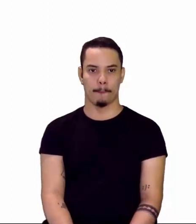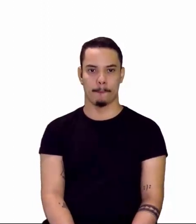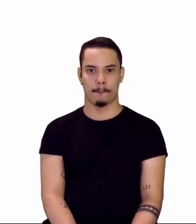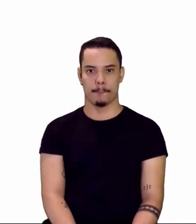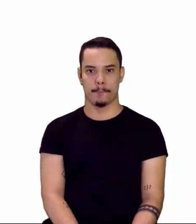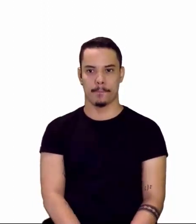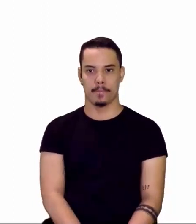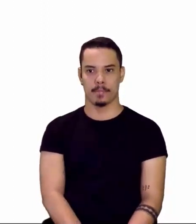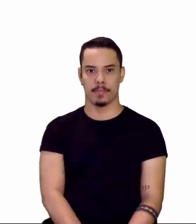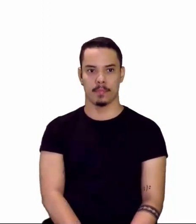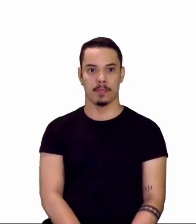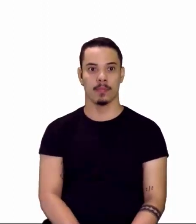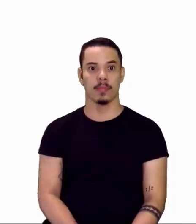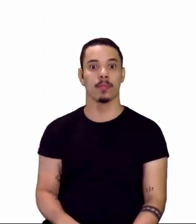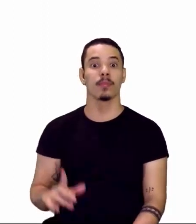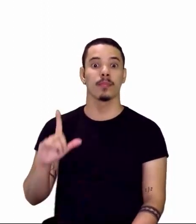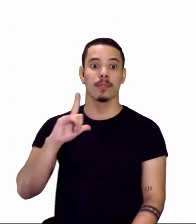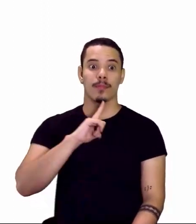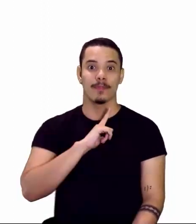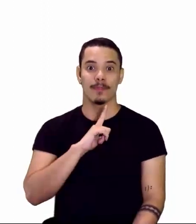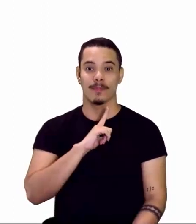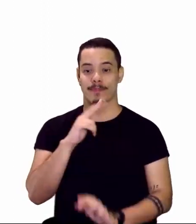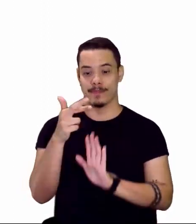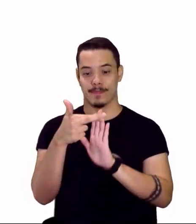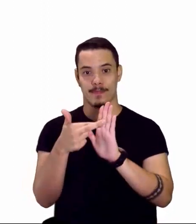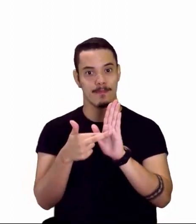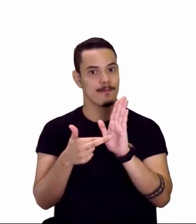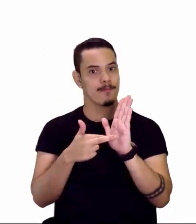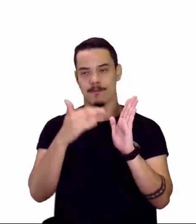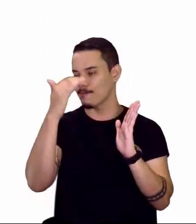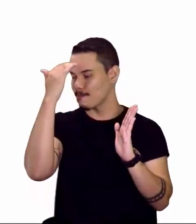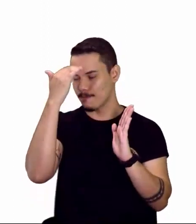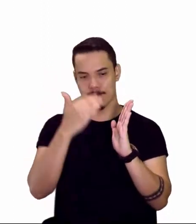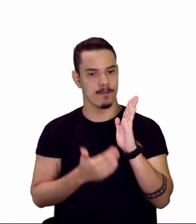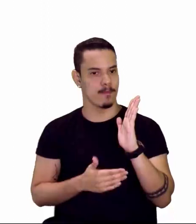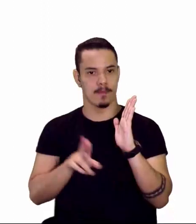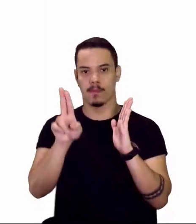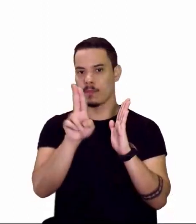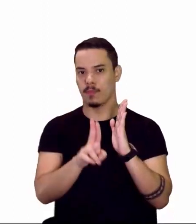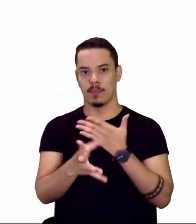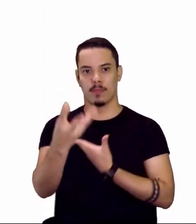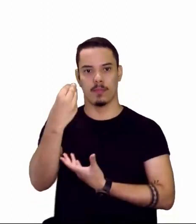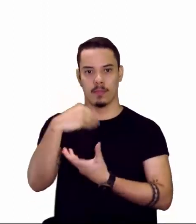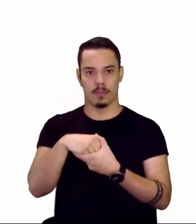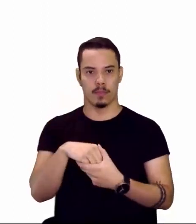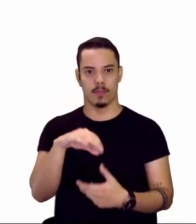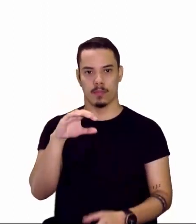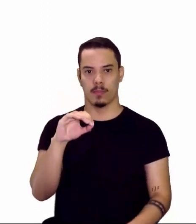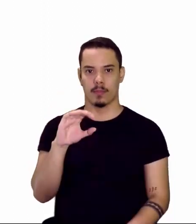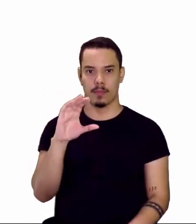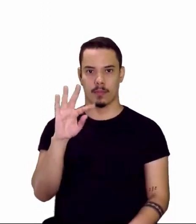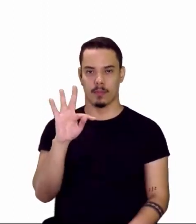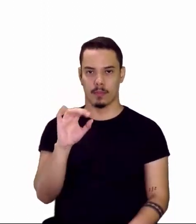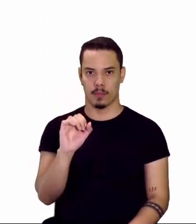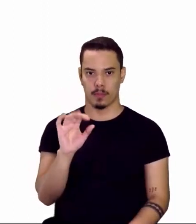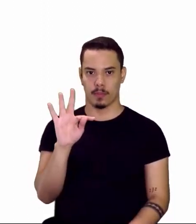Dentre as exceções da regra do octeto,